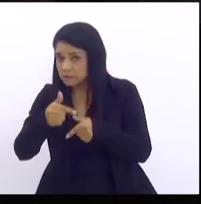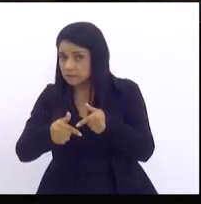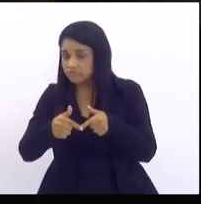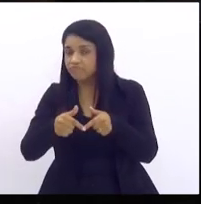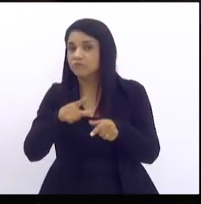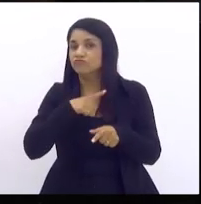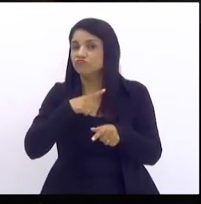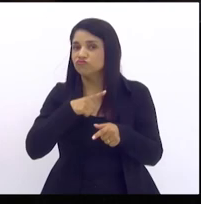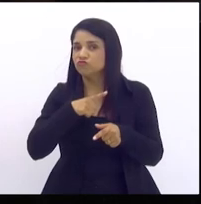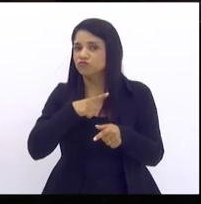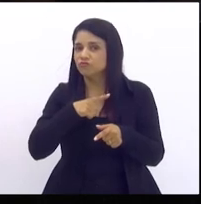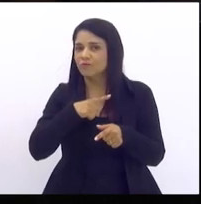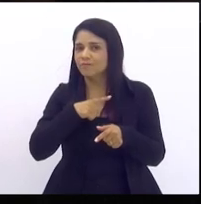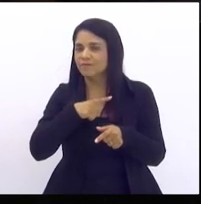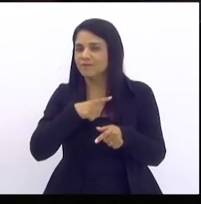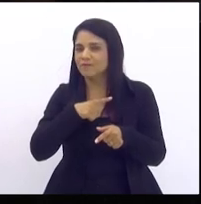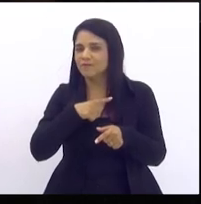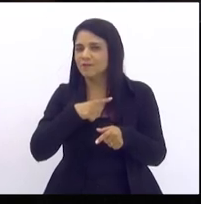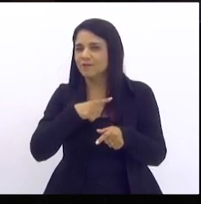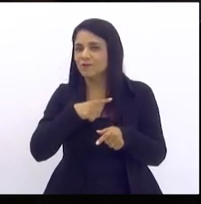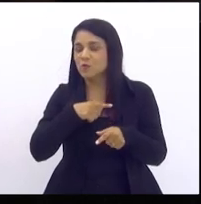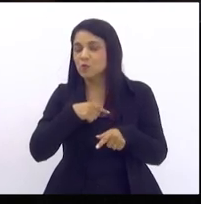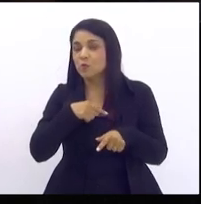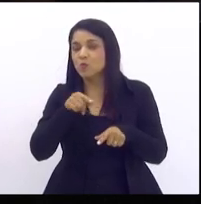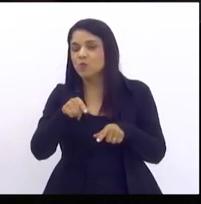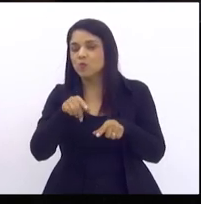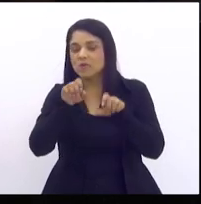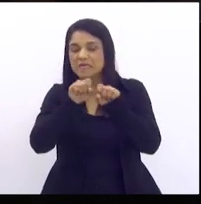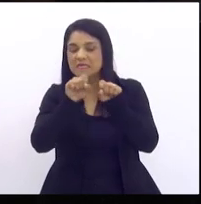forte esquema de corrupção.